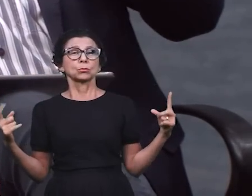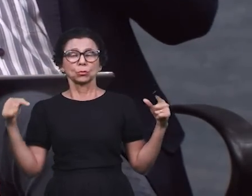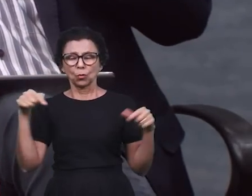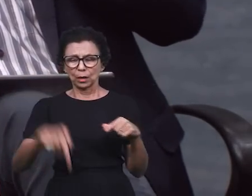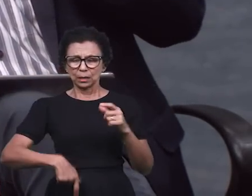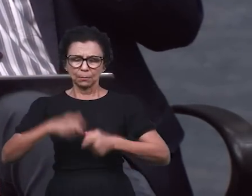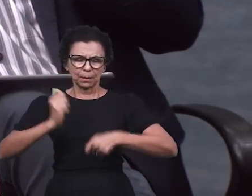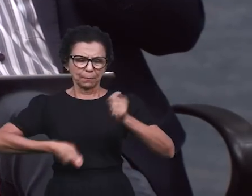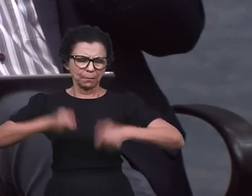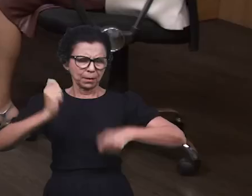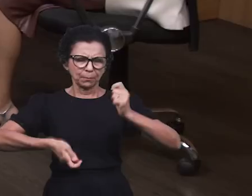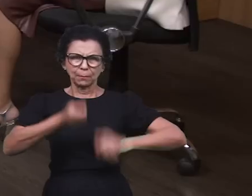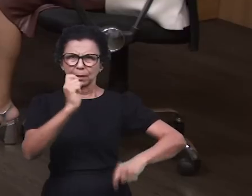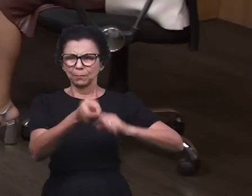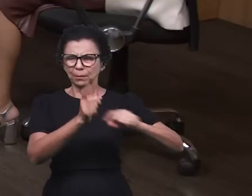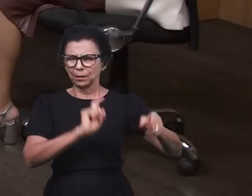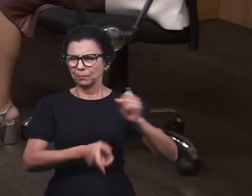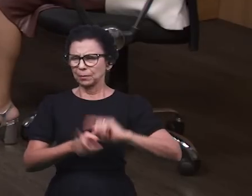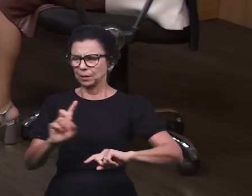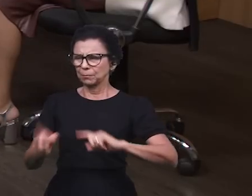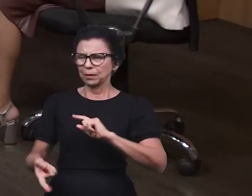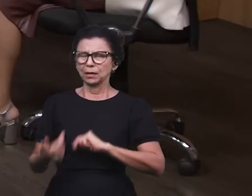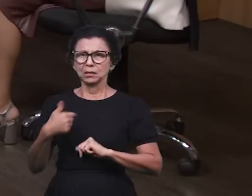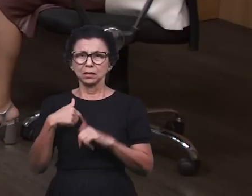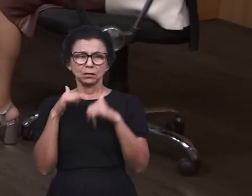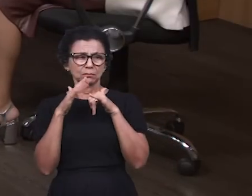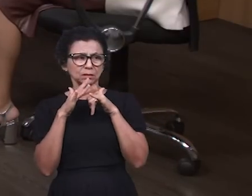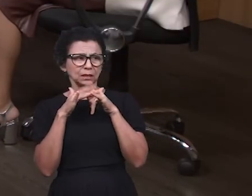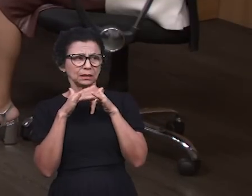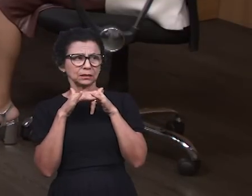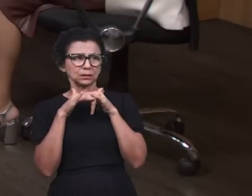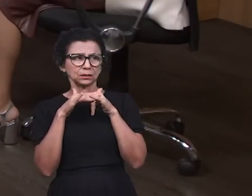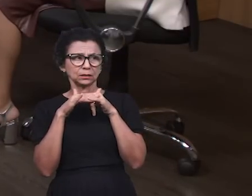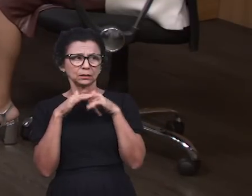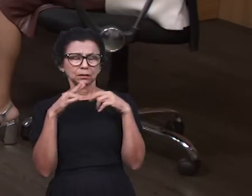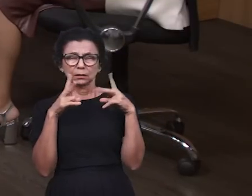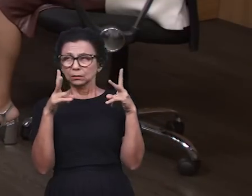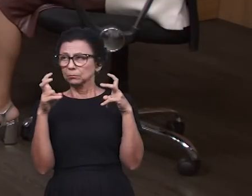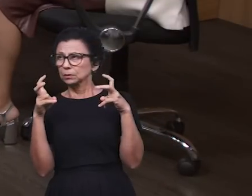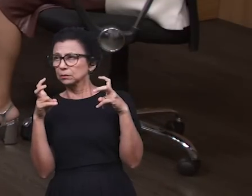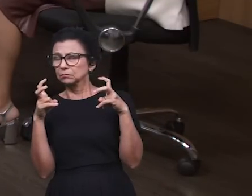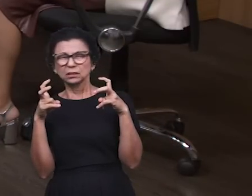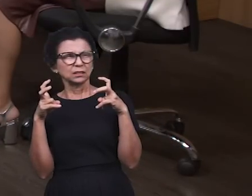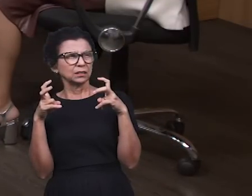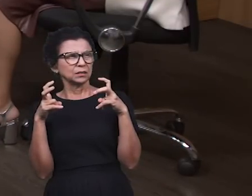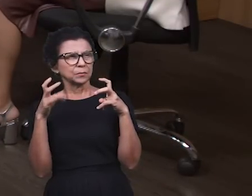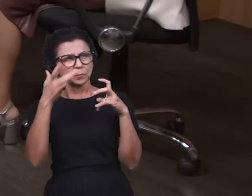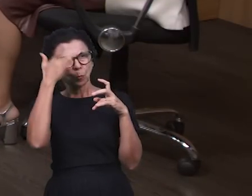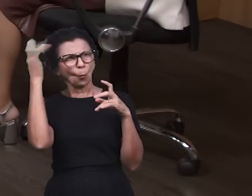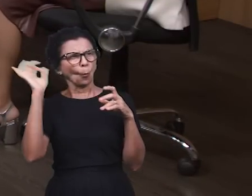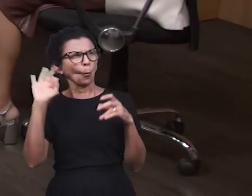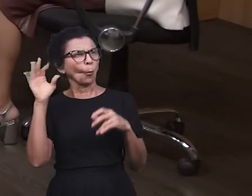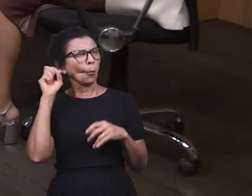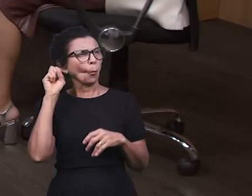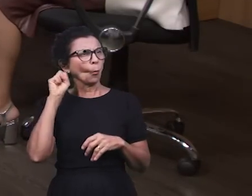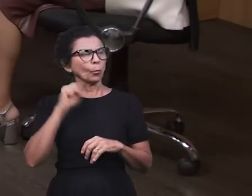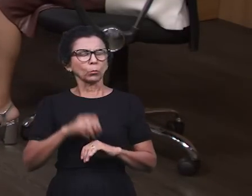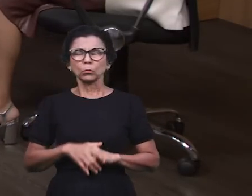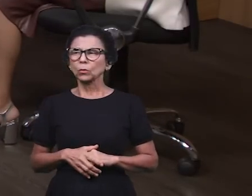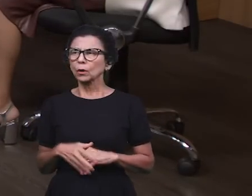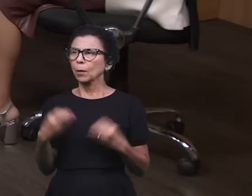contrabaixo, e eu na escaletinha. Em determinado momento eu percebi que ninguém estava ouvindo. Eu falei, para que eu estou